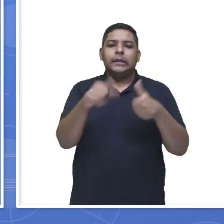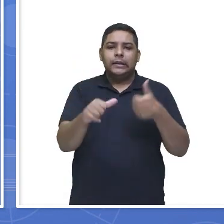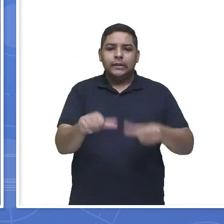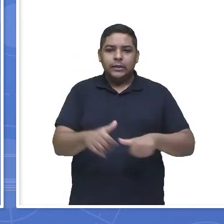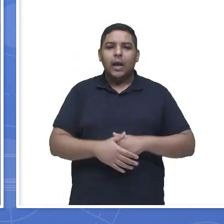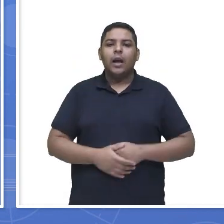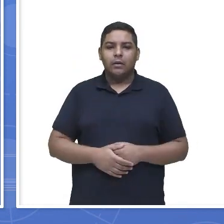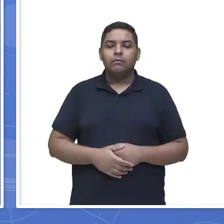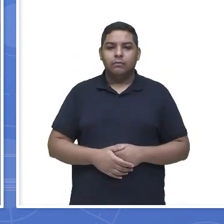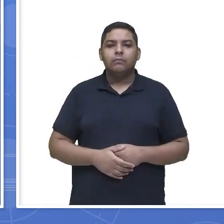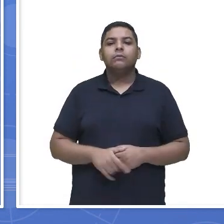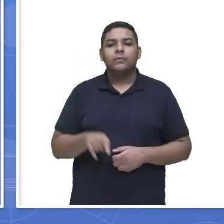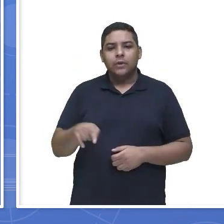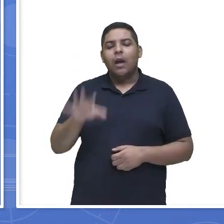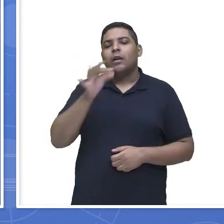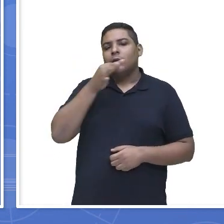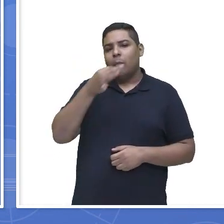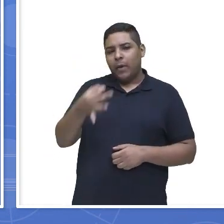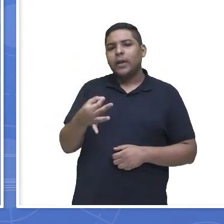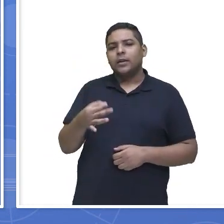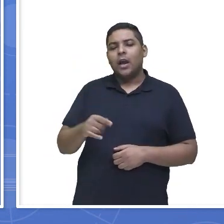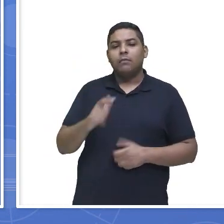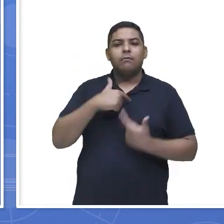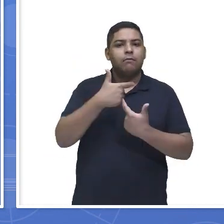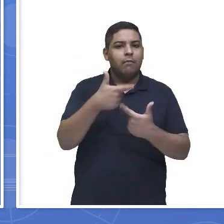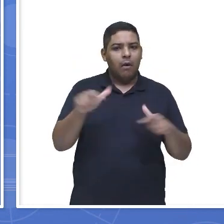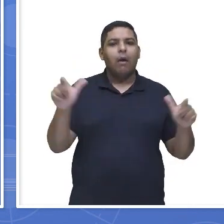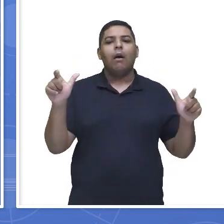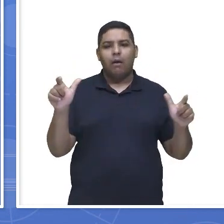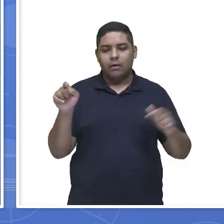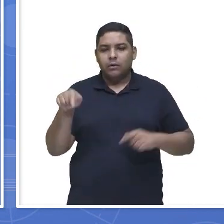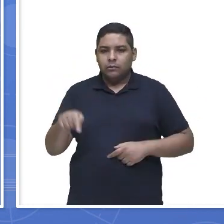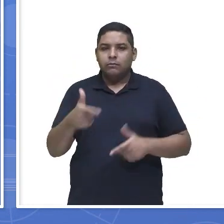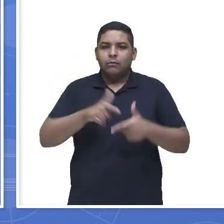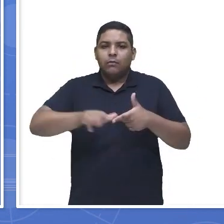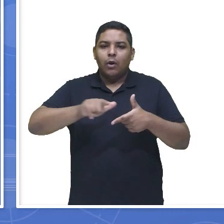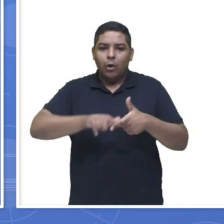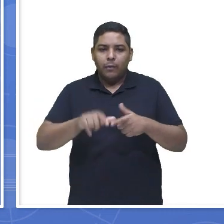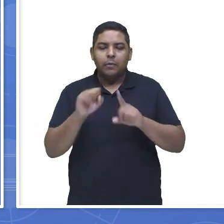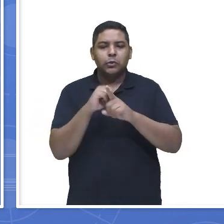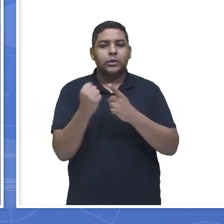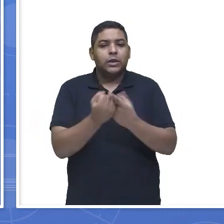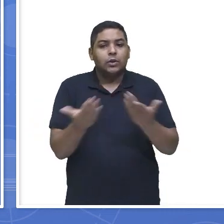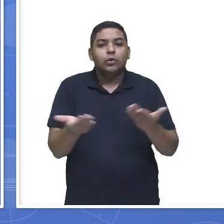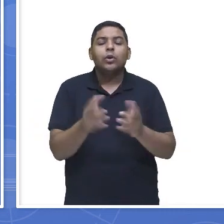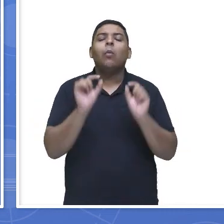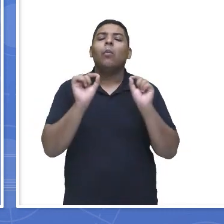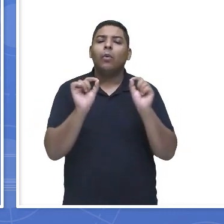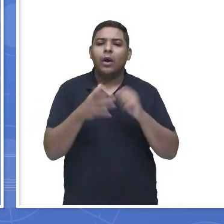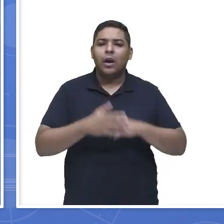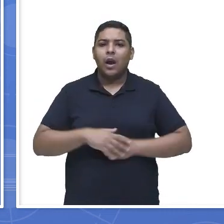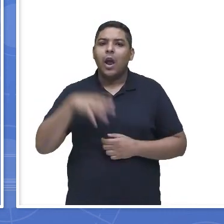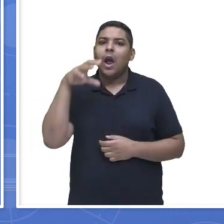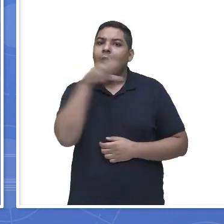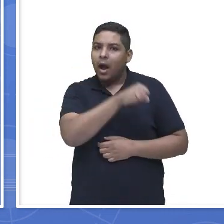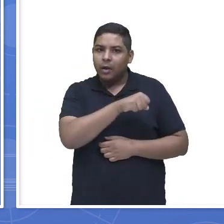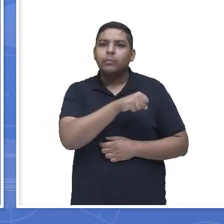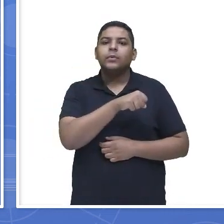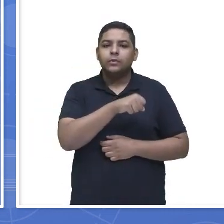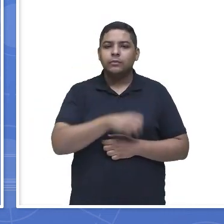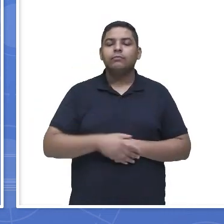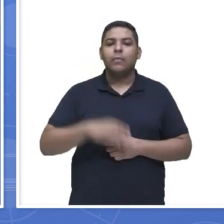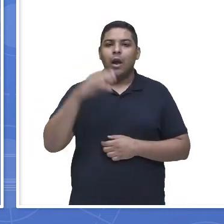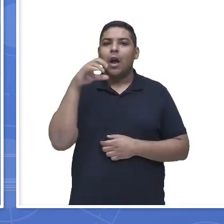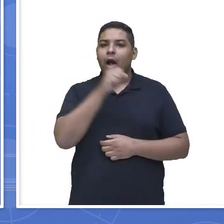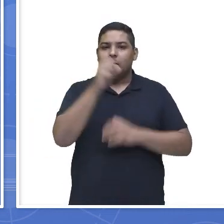da aula eu comentava um pouco isso daí, um dos grandes problemas da nossa sociedade hoje, né, é muito rápido, a nossa